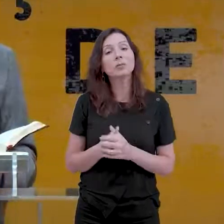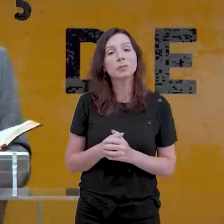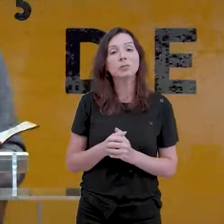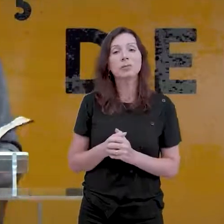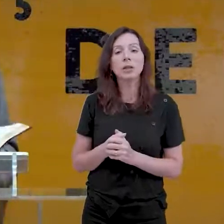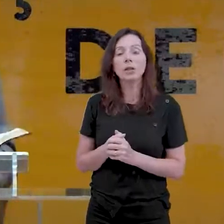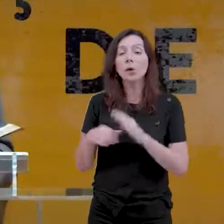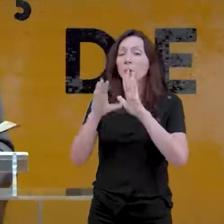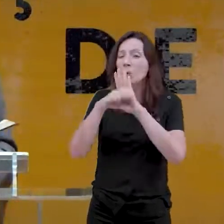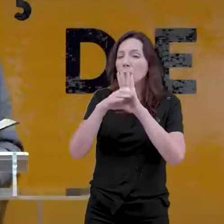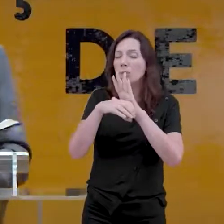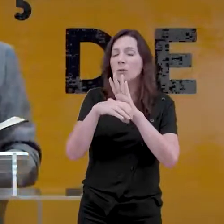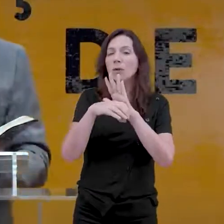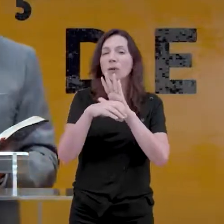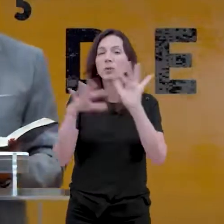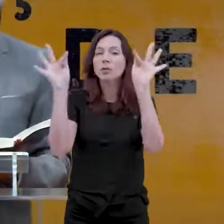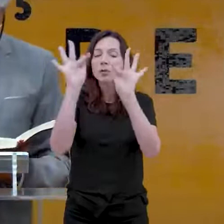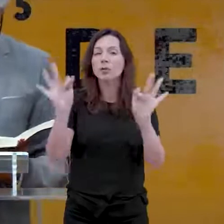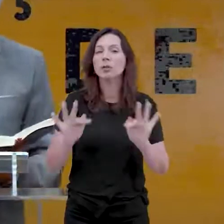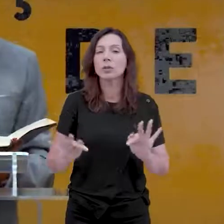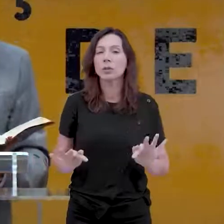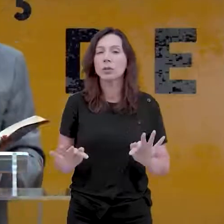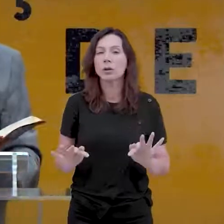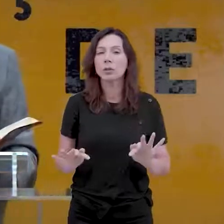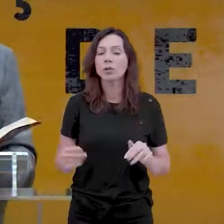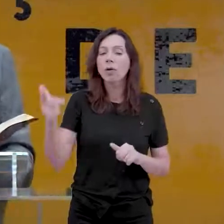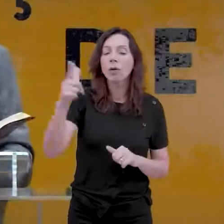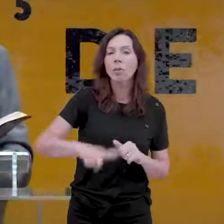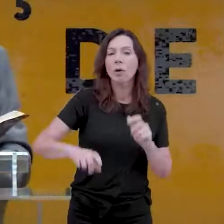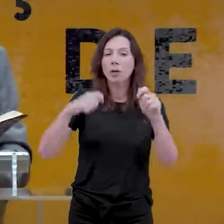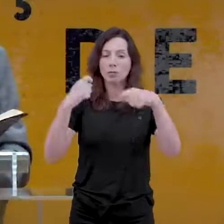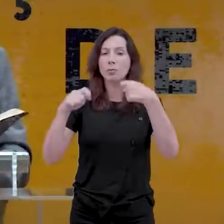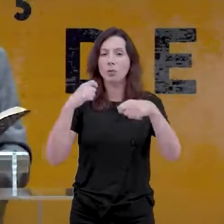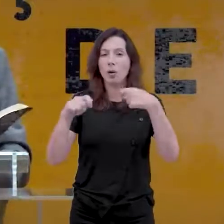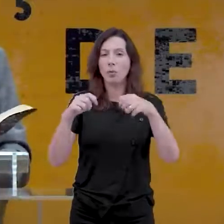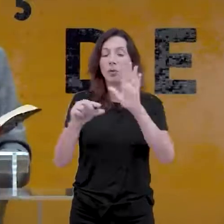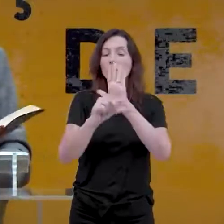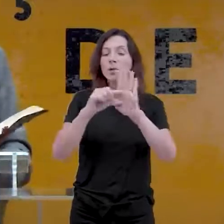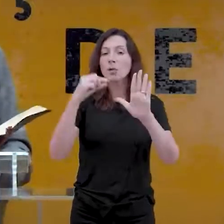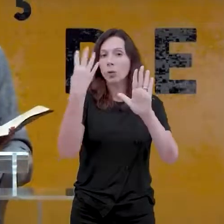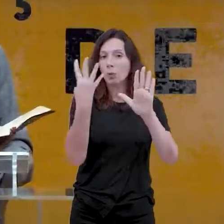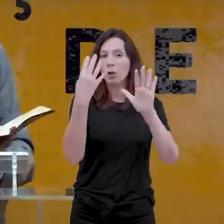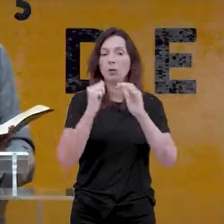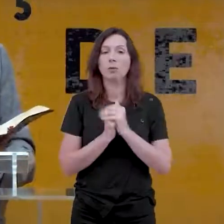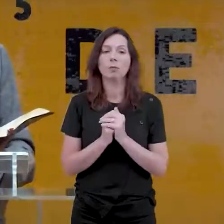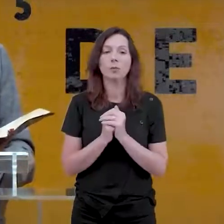conceito de felicidade é repetido 4 vezes. Primeiro, versículo 4. Vamos ler o versículo 4?